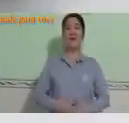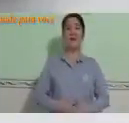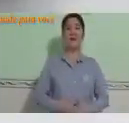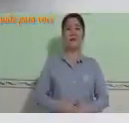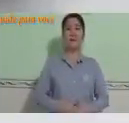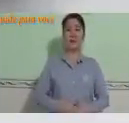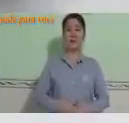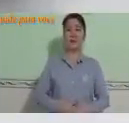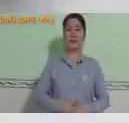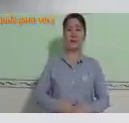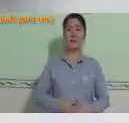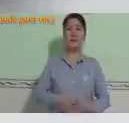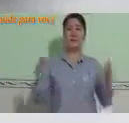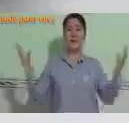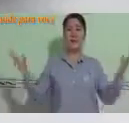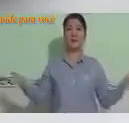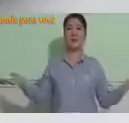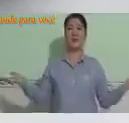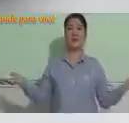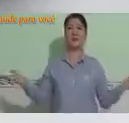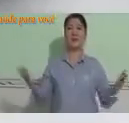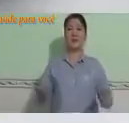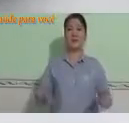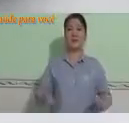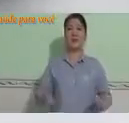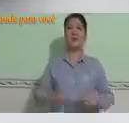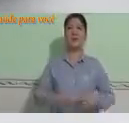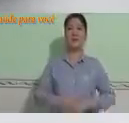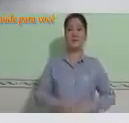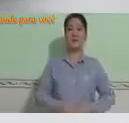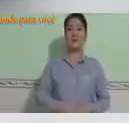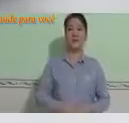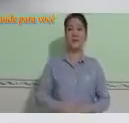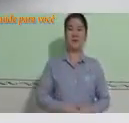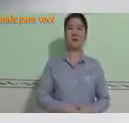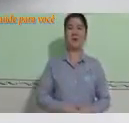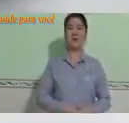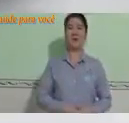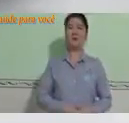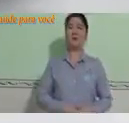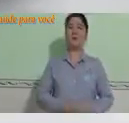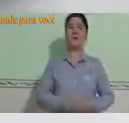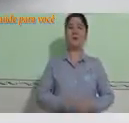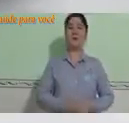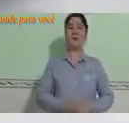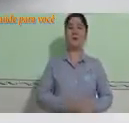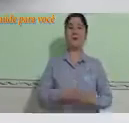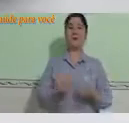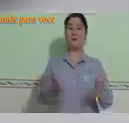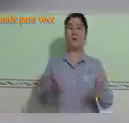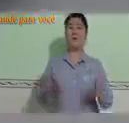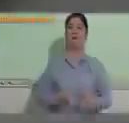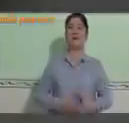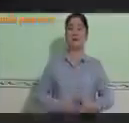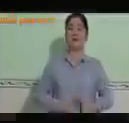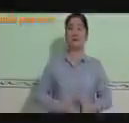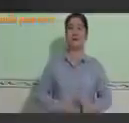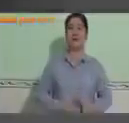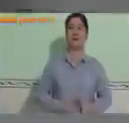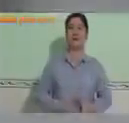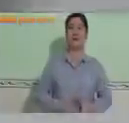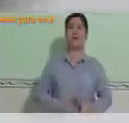O ideal é que qualquer tipo de paralisia facial seja avaliada por um médico, até porque, numa fase inicial pode